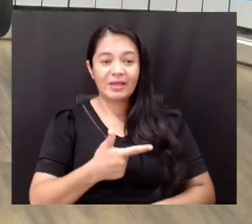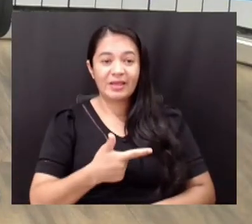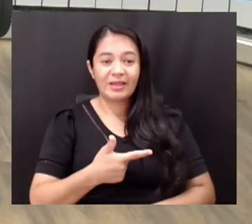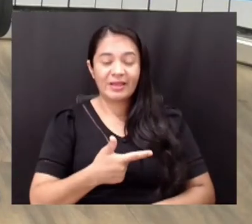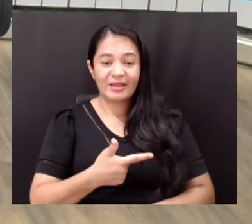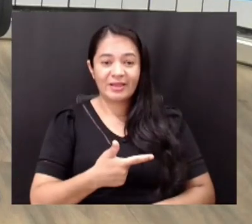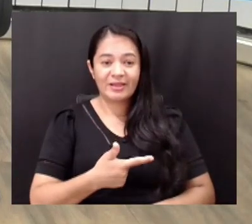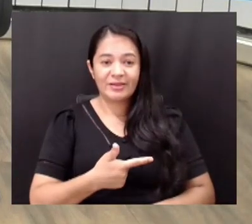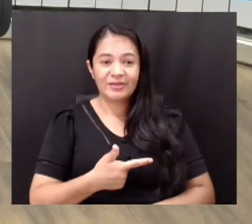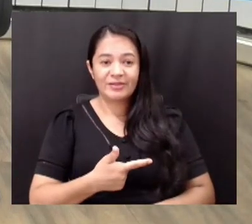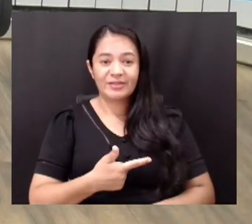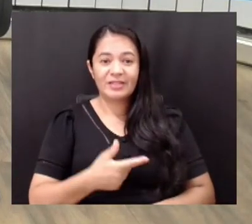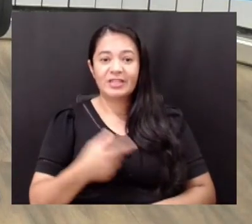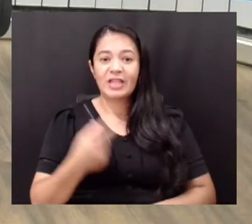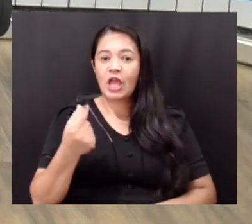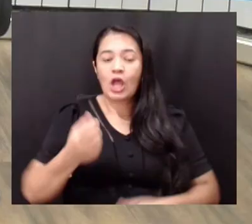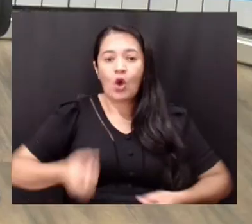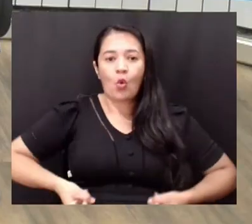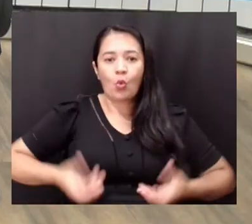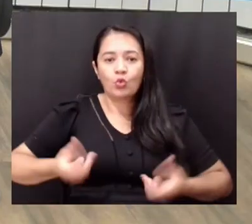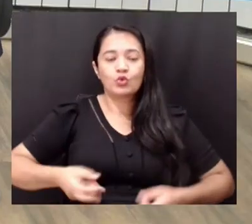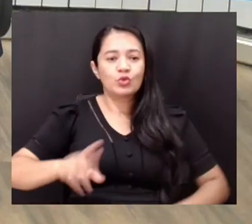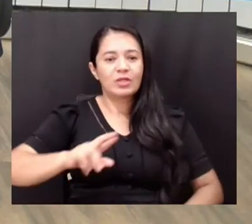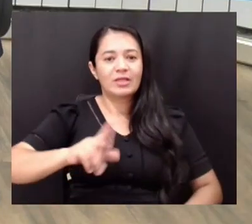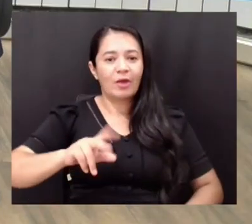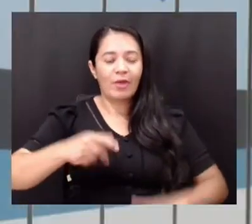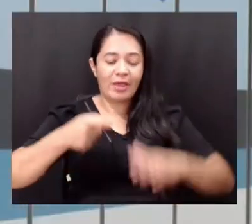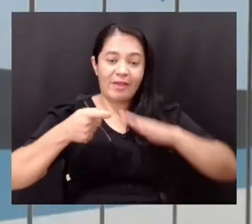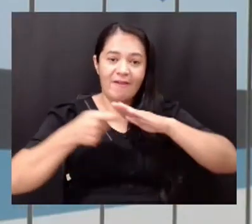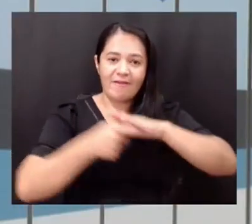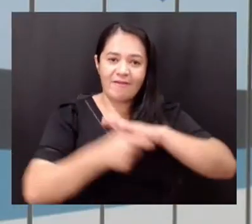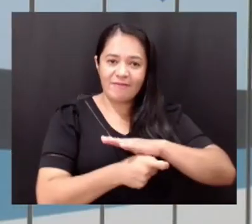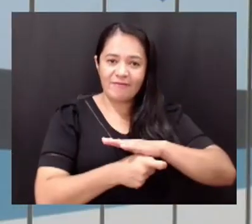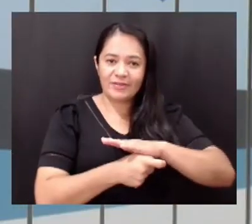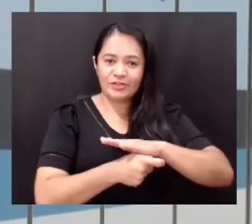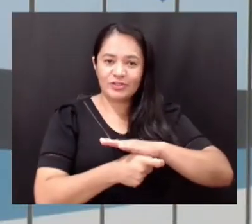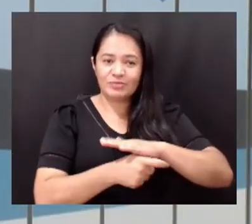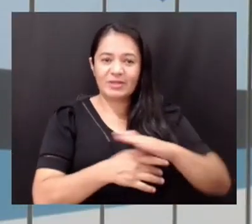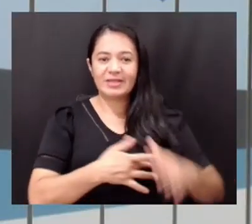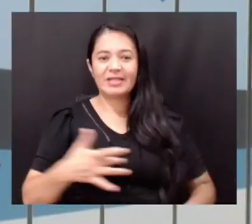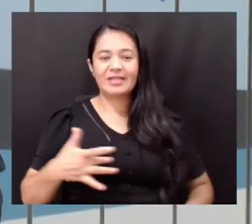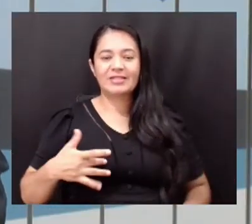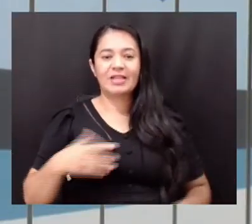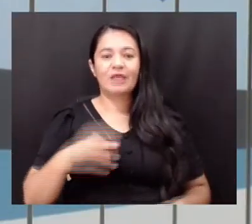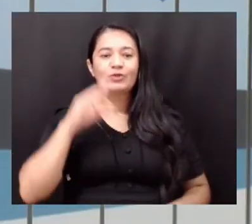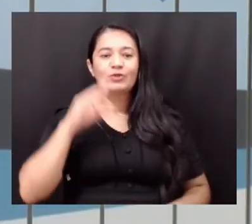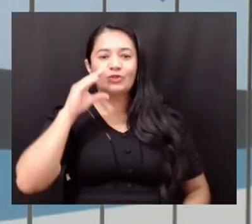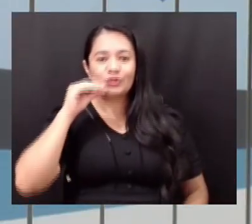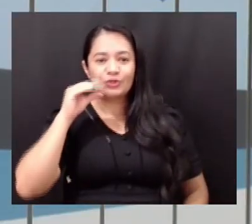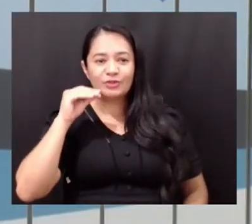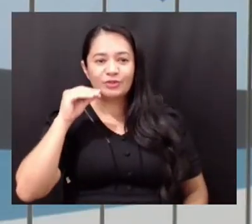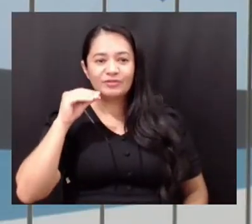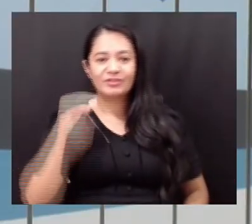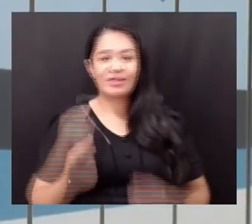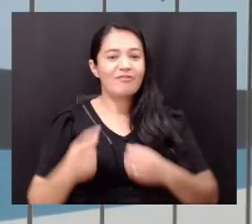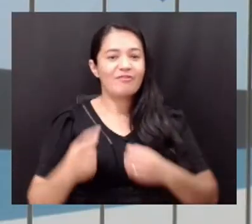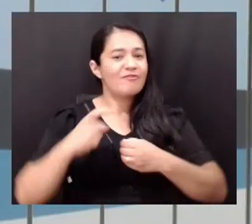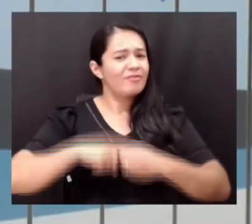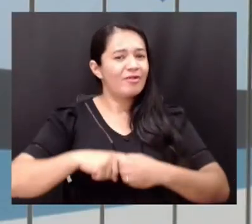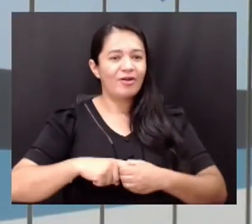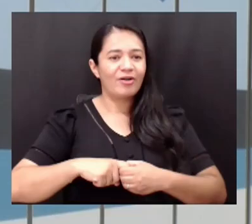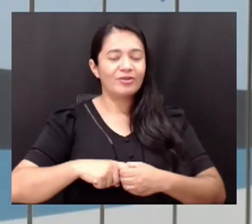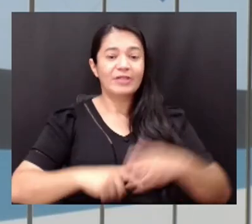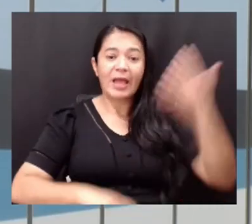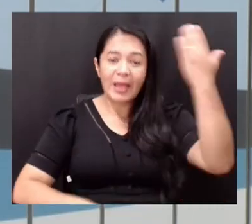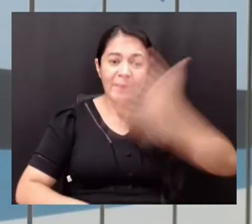custo, tá? Eu investir na saúde do trabalhador, eu vou ter esse retorno. Isso é comprovado pela